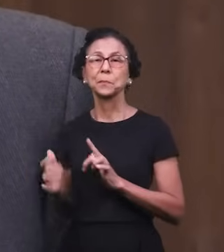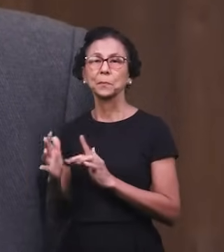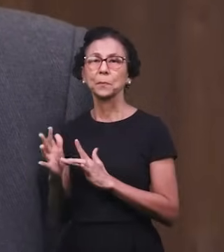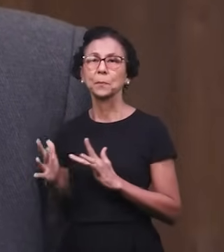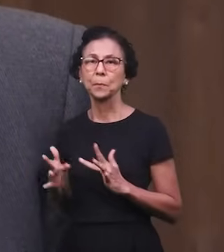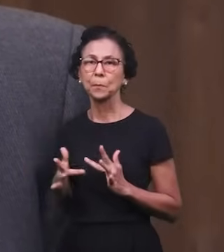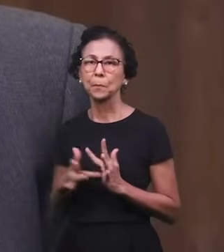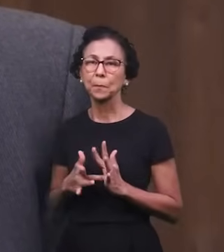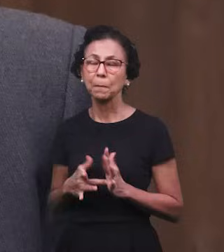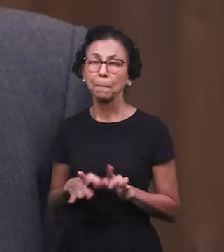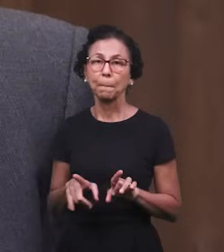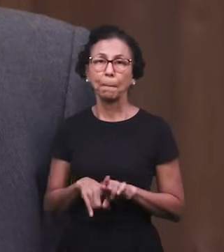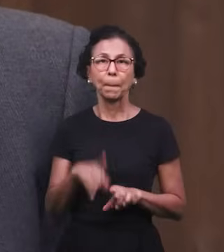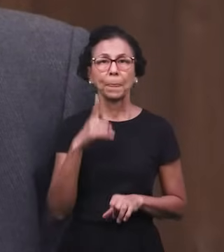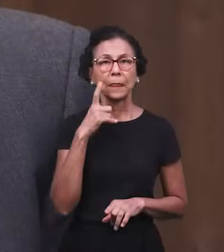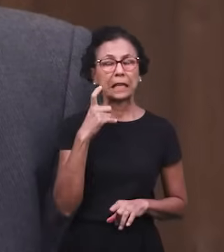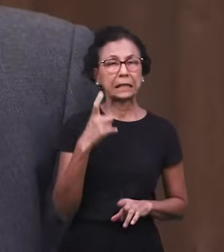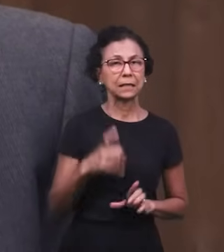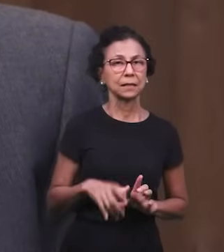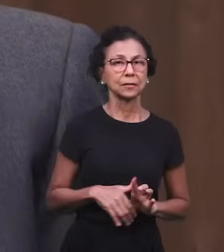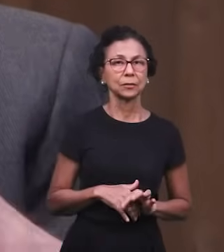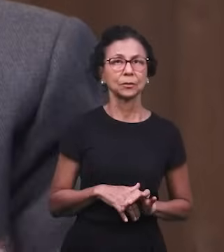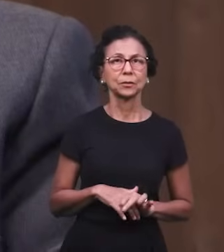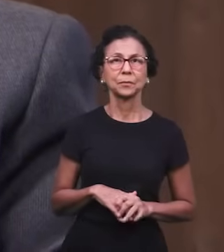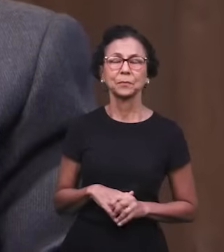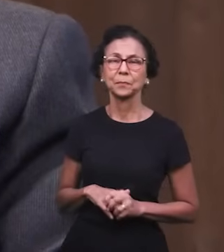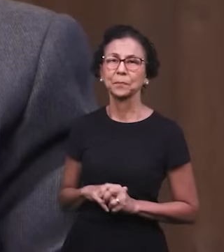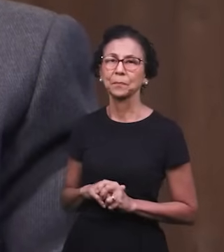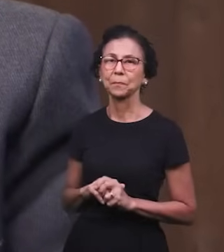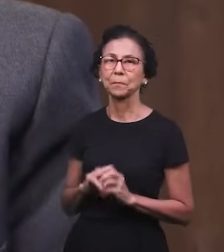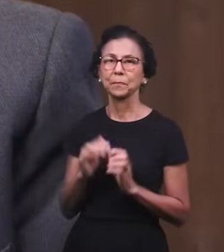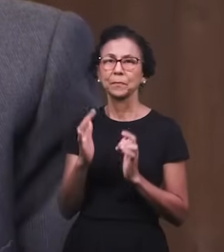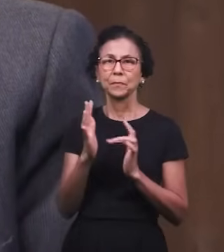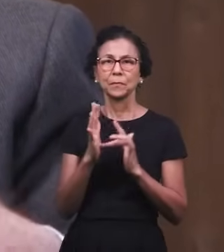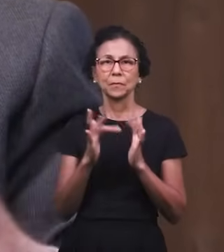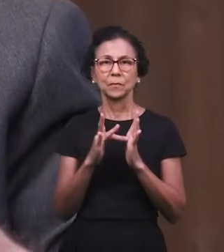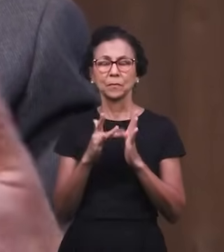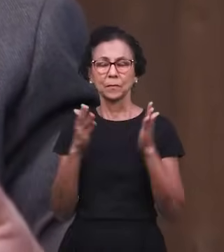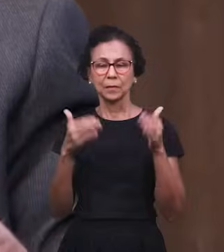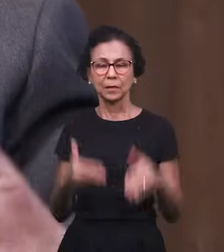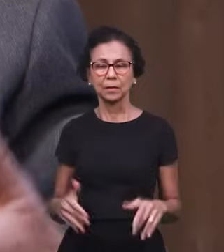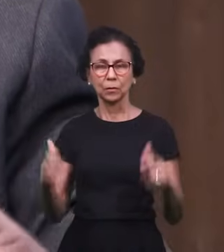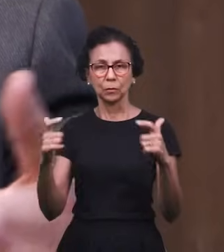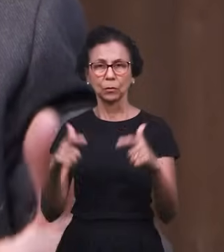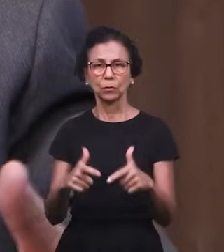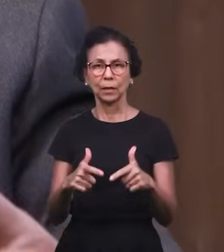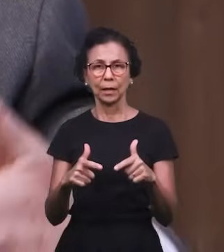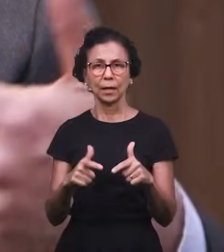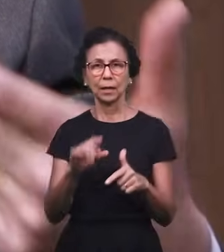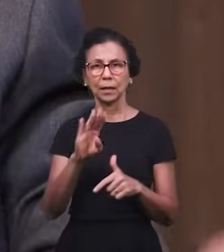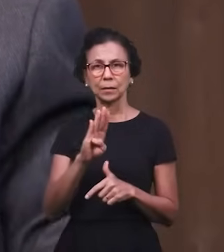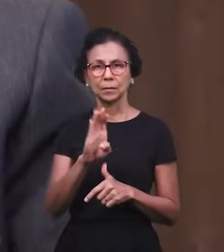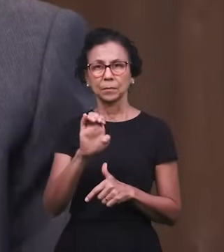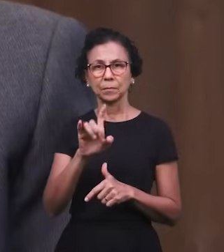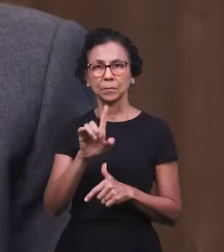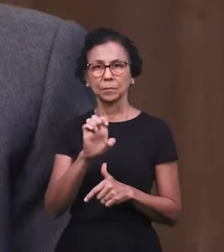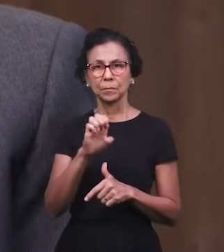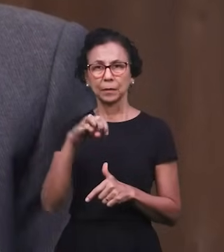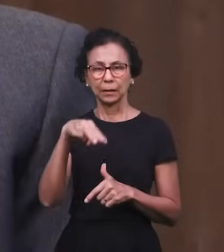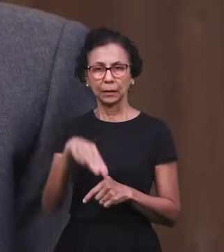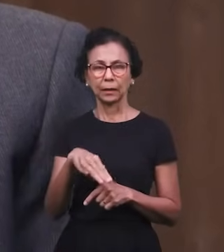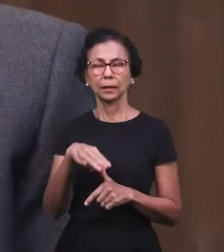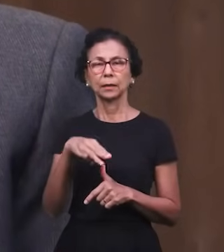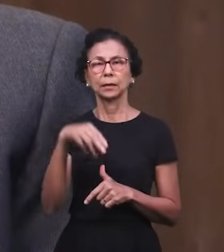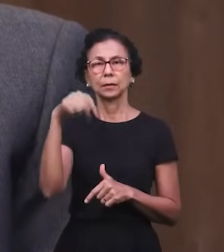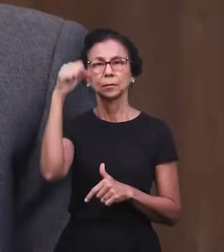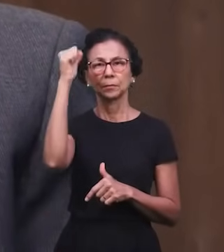profetizado também. O profeta Miqueias falou de Belém como dali nasceria aquele que seria o Senhor em Israel,